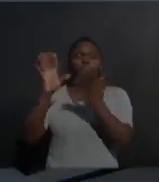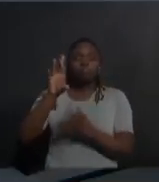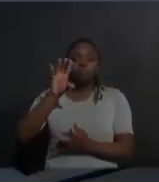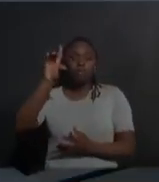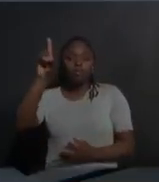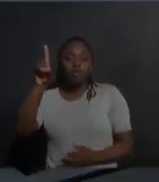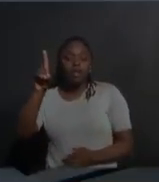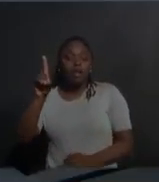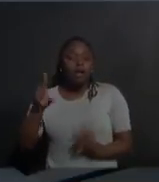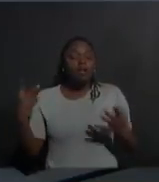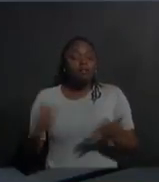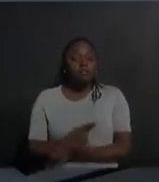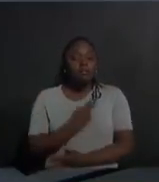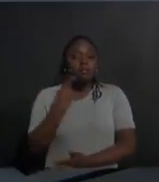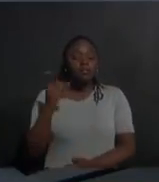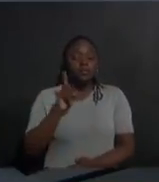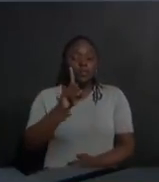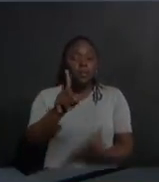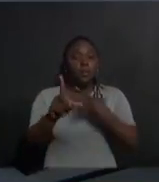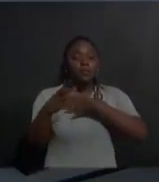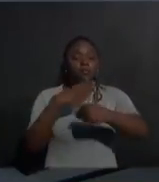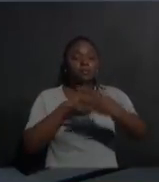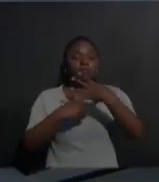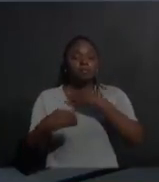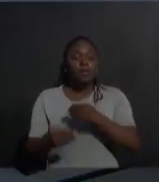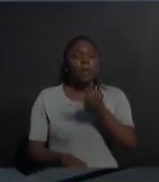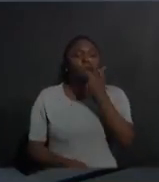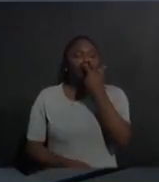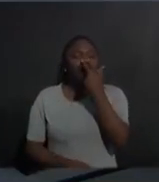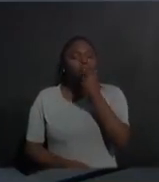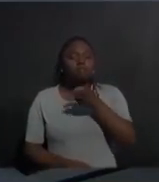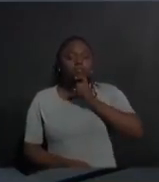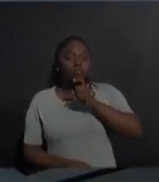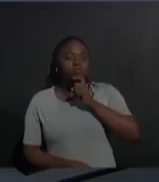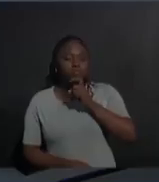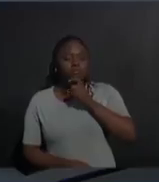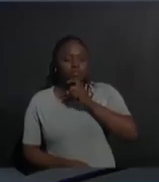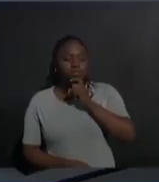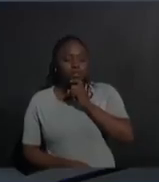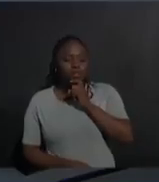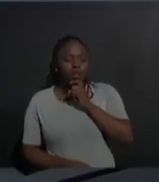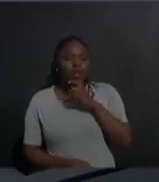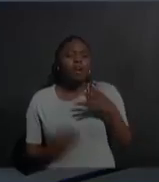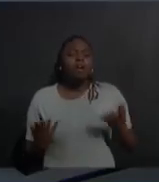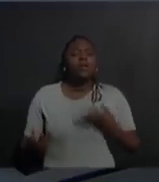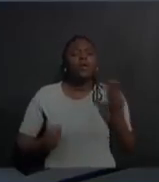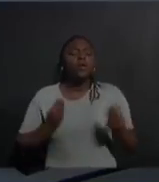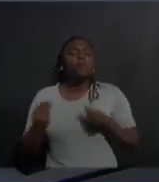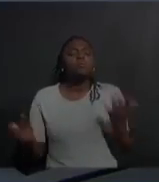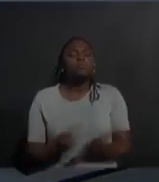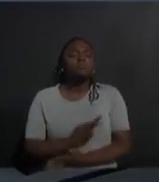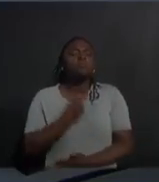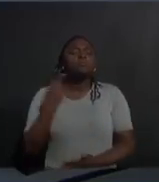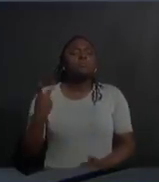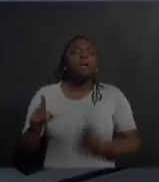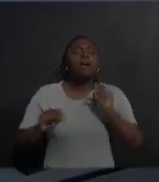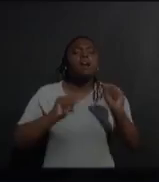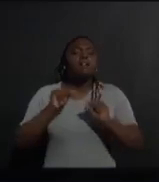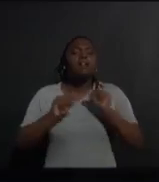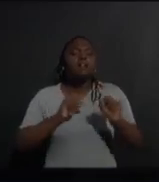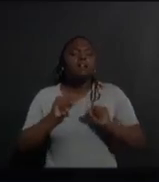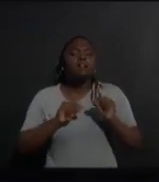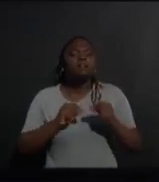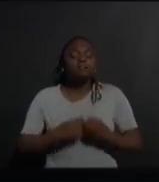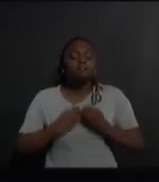uma geração que se esfriou. Quando essa geração se esfriou, como é que vai acontecer? Quem vai passar isso